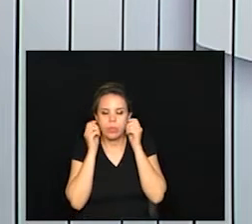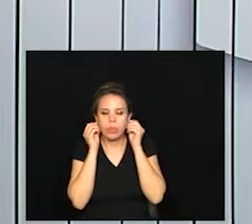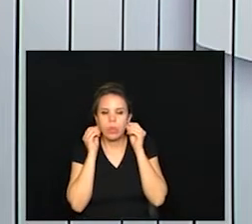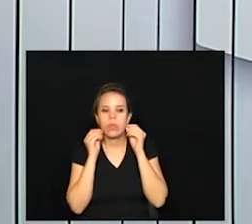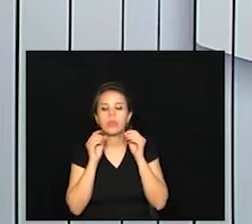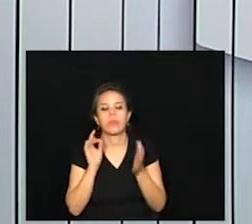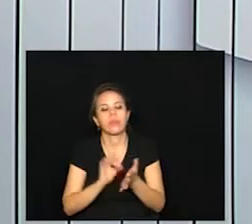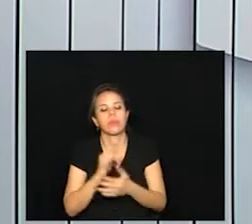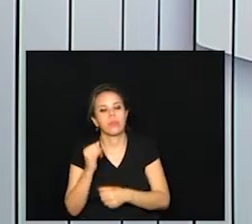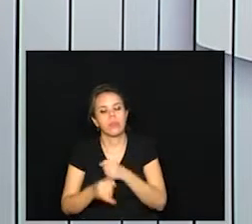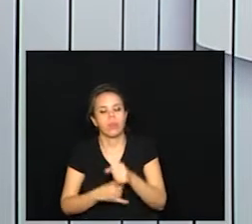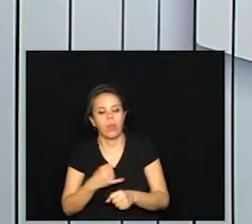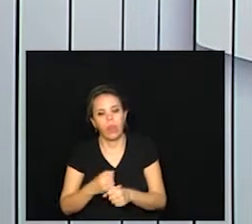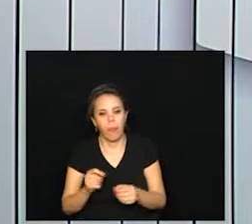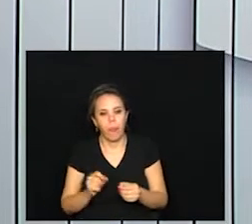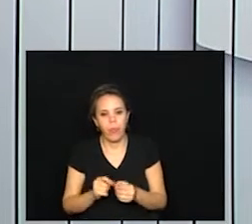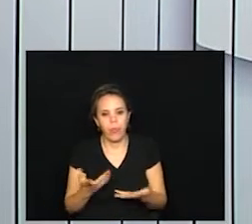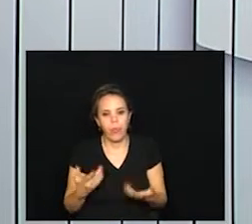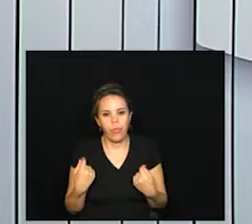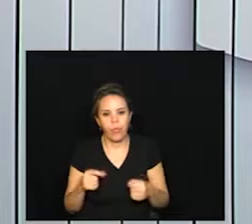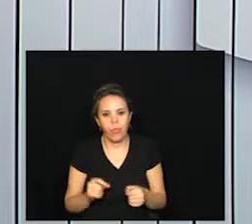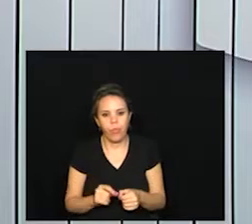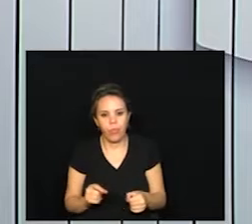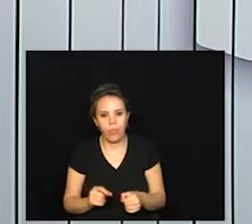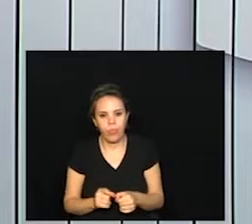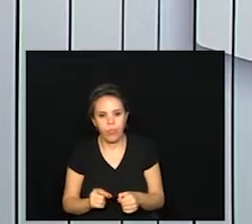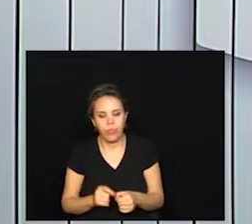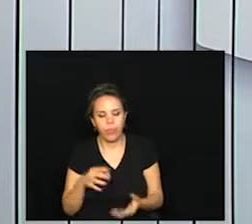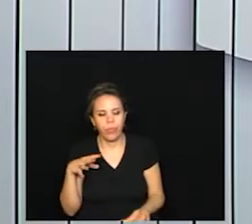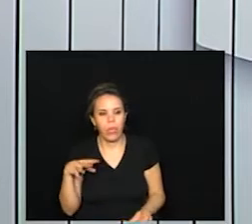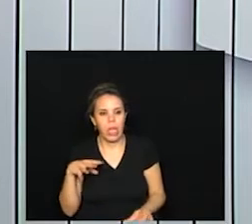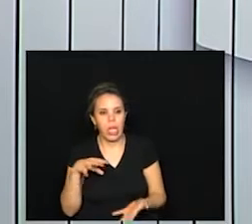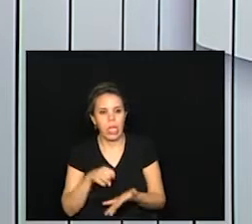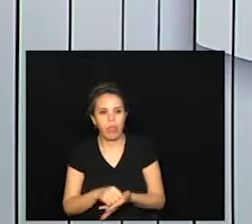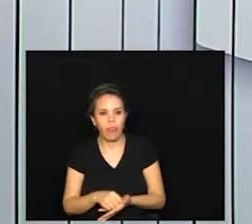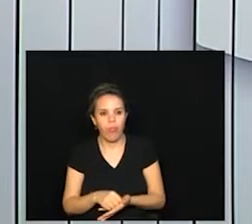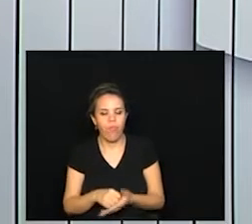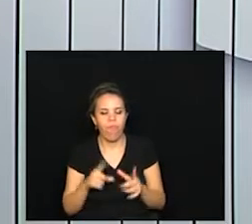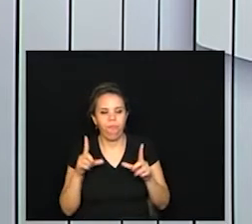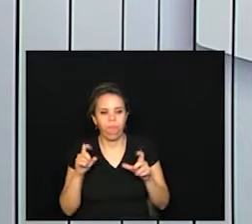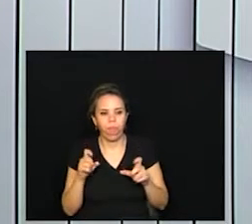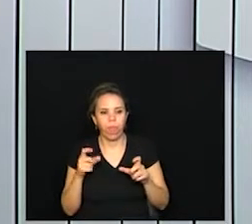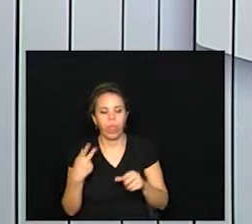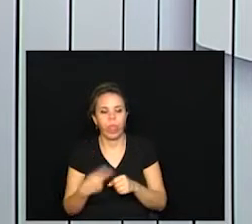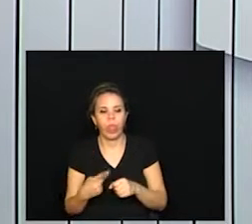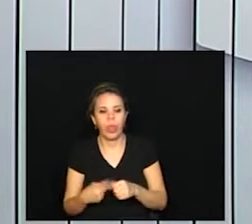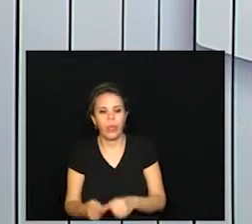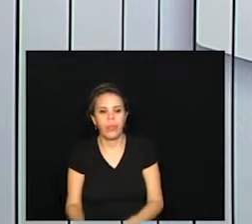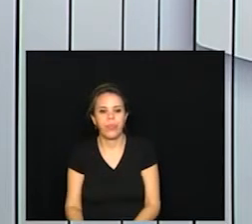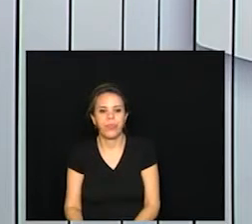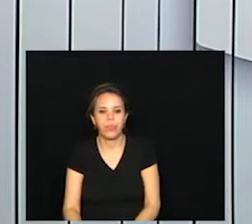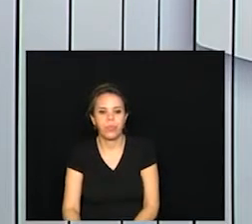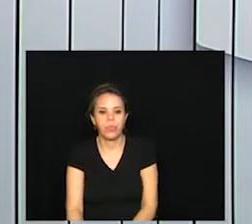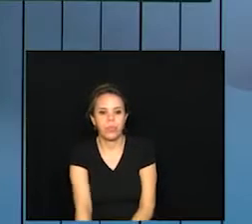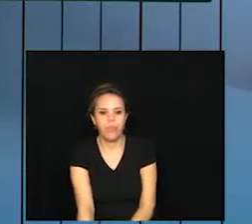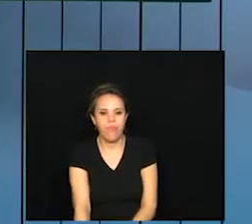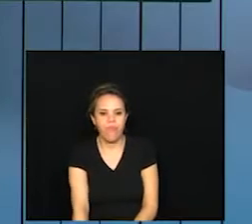de forma virtual, o que ele precisa fazer? É um cadastro? Ele precisa tirar foto do produto?